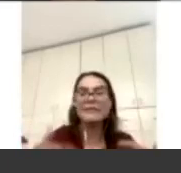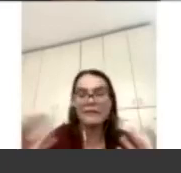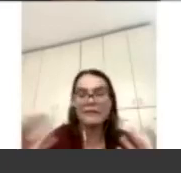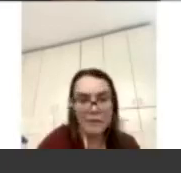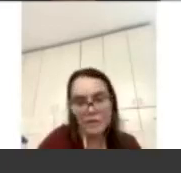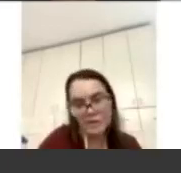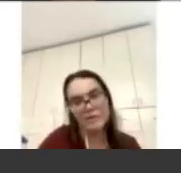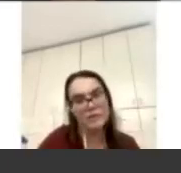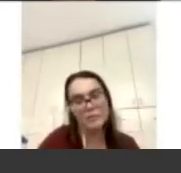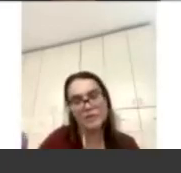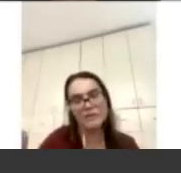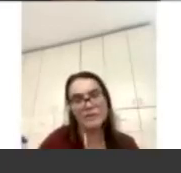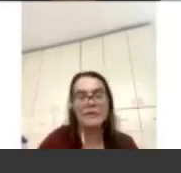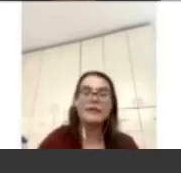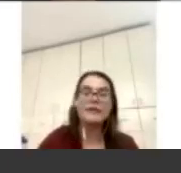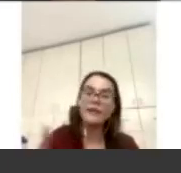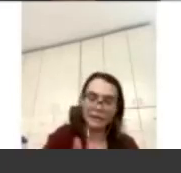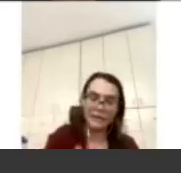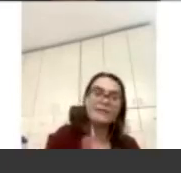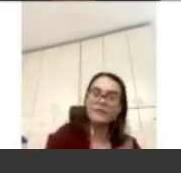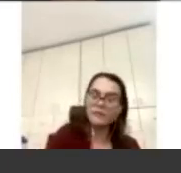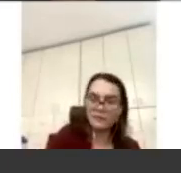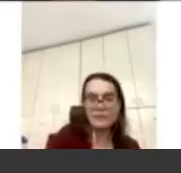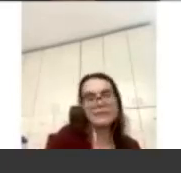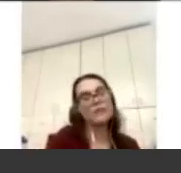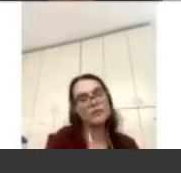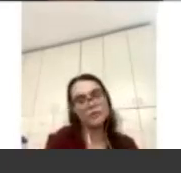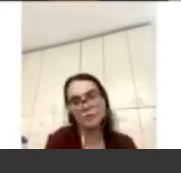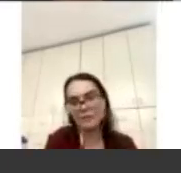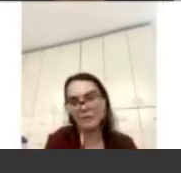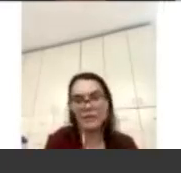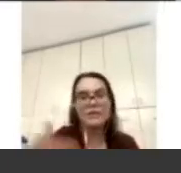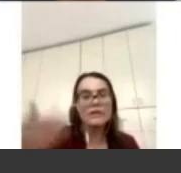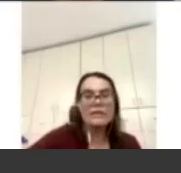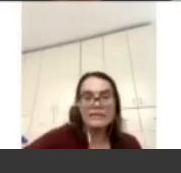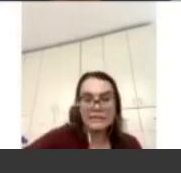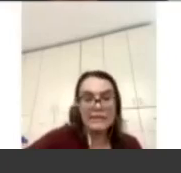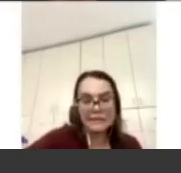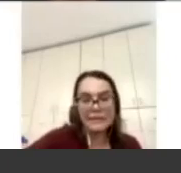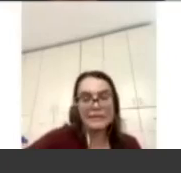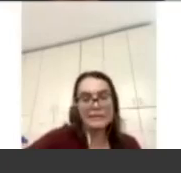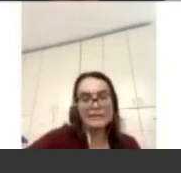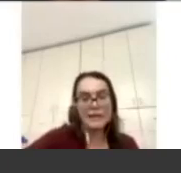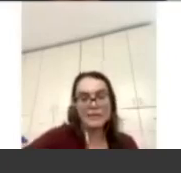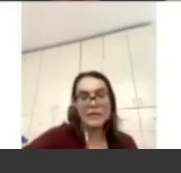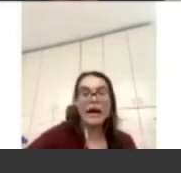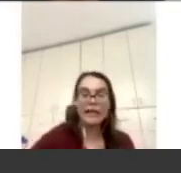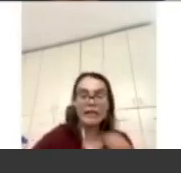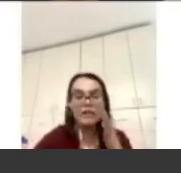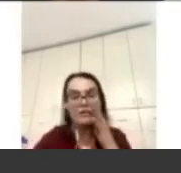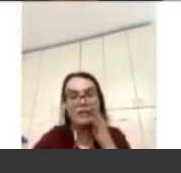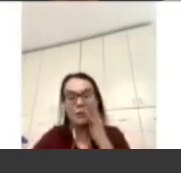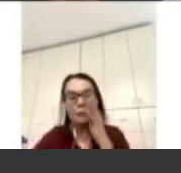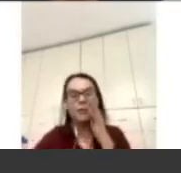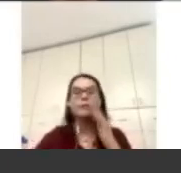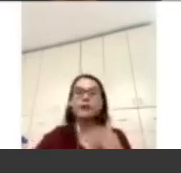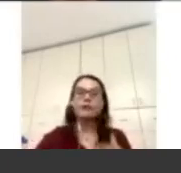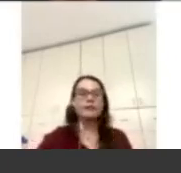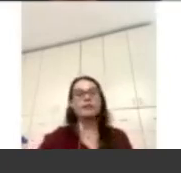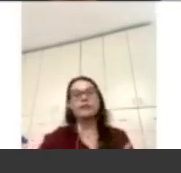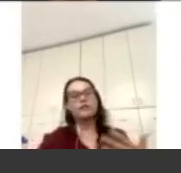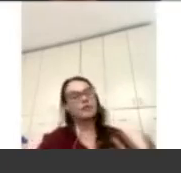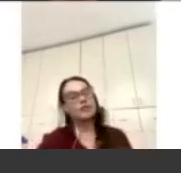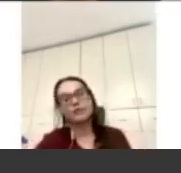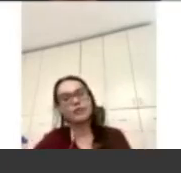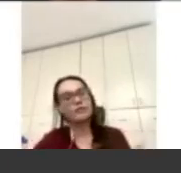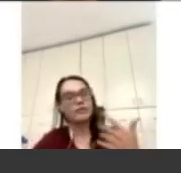sem prescrever uma medicação que muitas vezes vai onerar tanto o sistema de saúde quanto o paciente, sem que se tenha necessidade. Além disso, ele se propõe também a